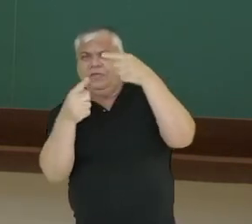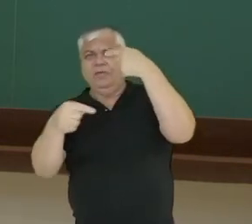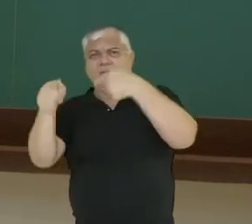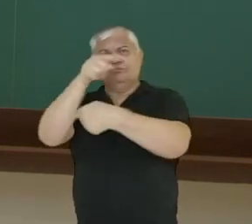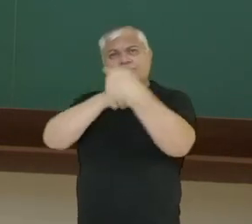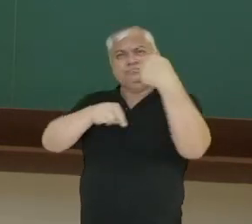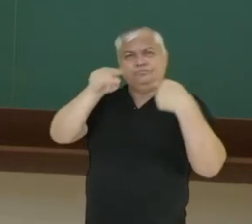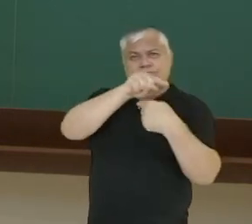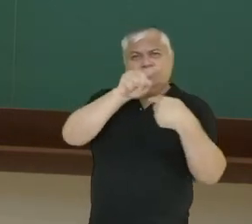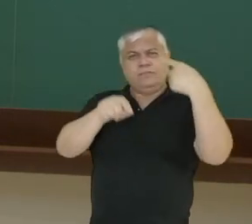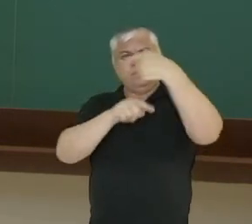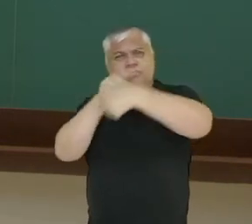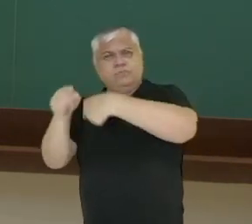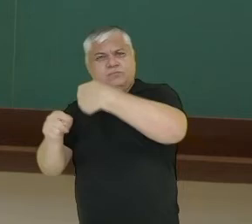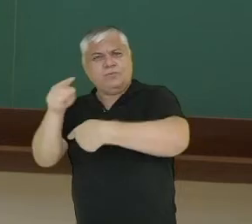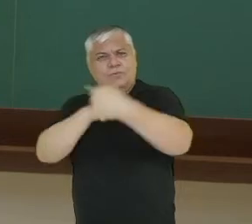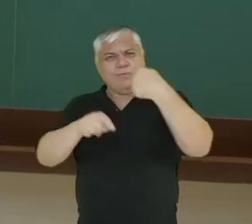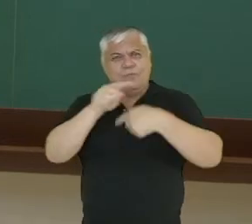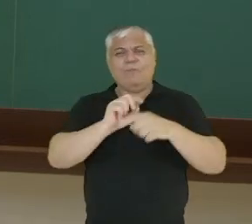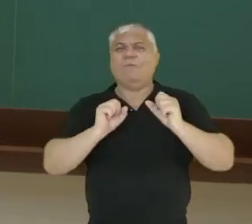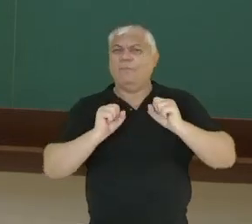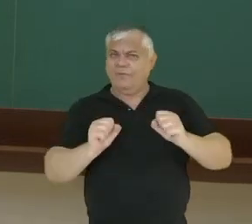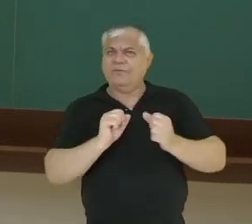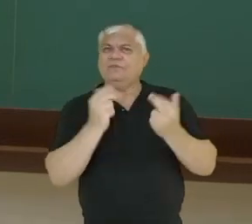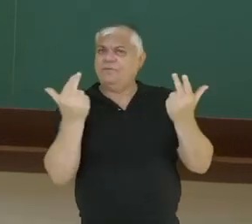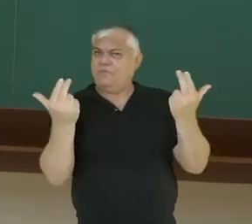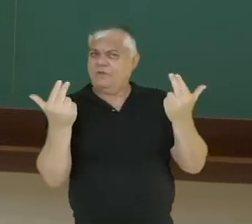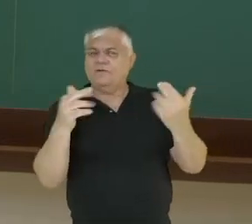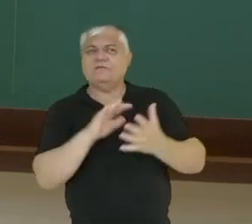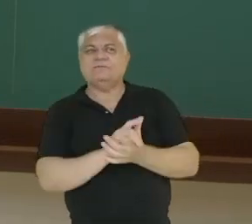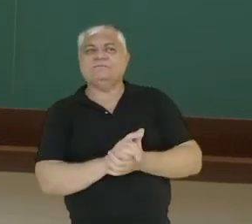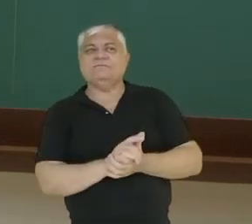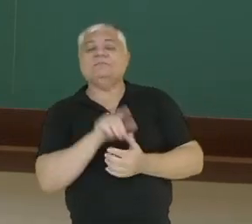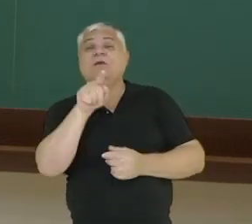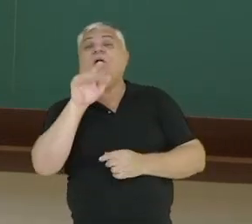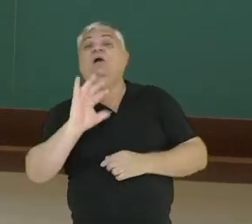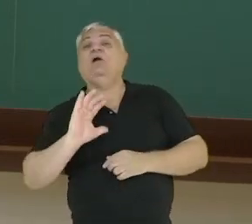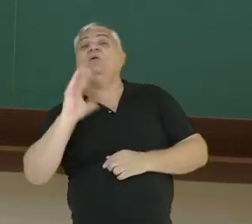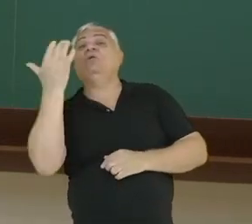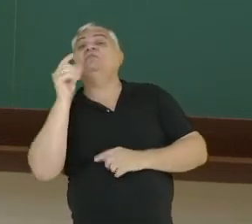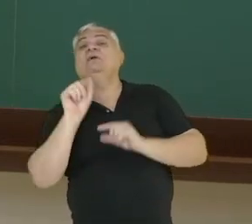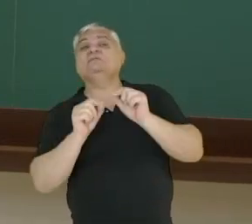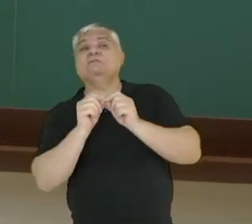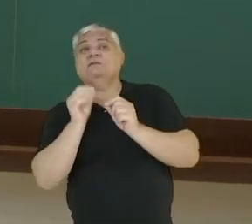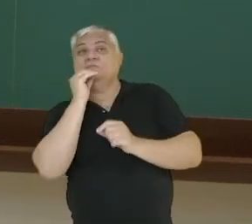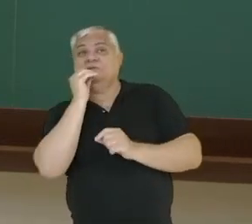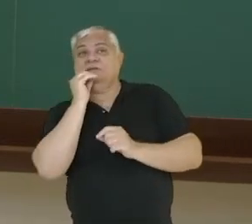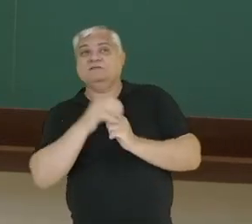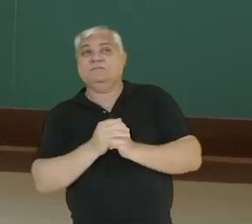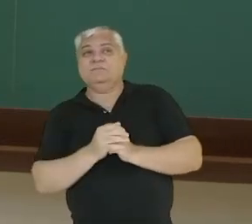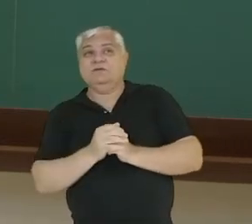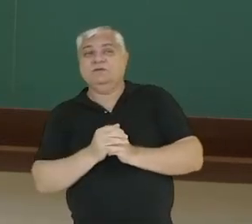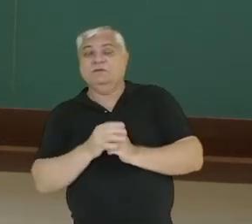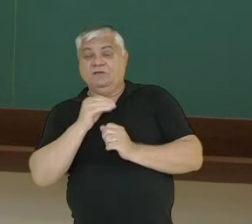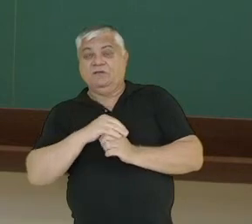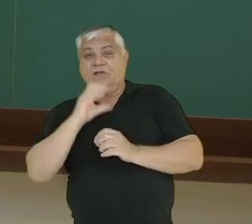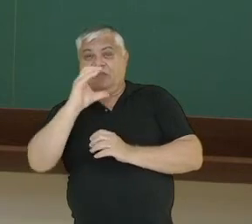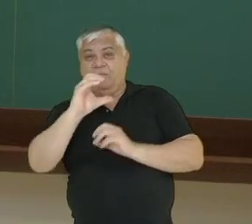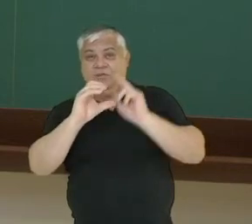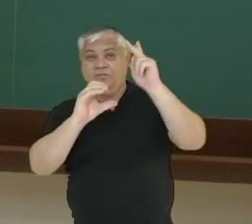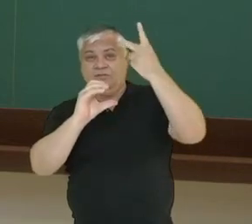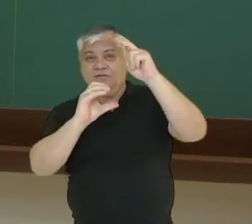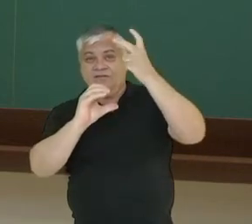sentido oposto, reverso, tá? Então, o que acontece? Acontece que essa dupla ligação migra entre o carbono e o